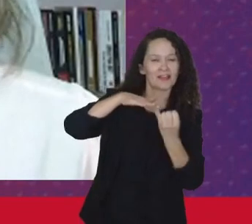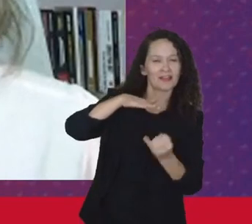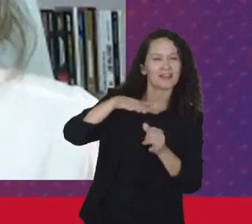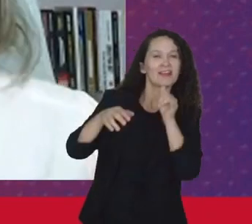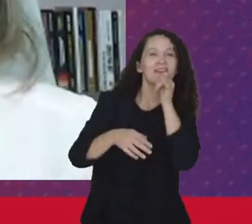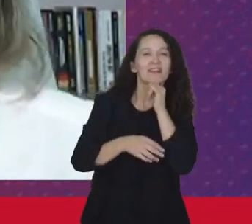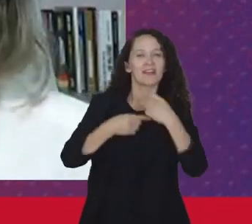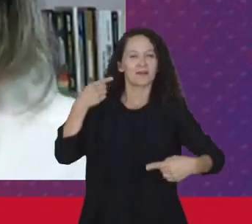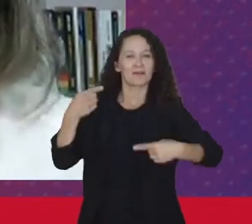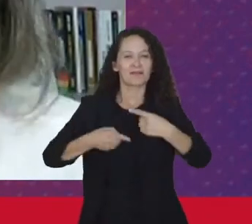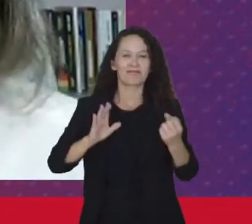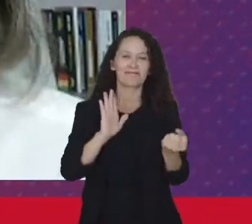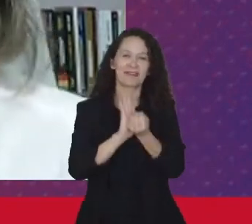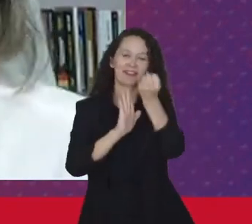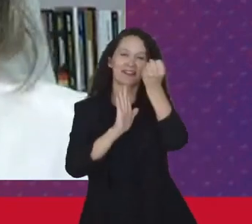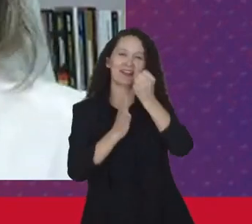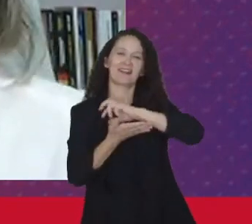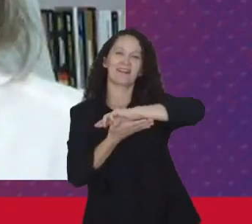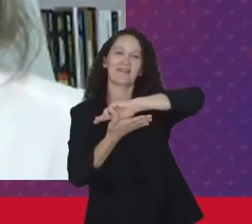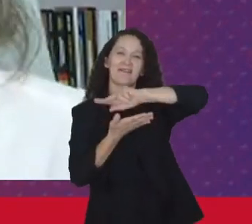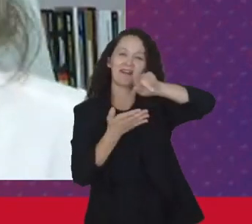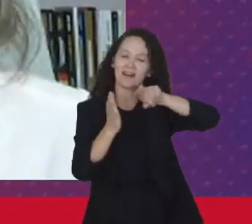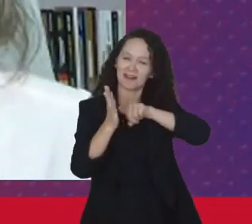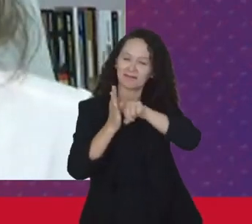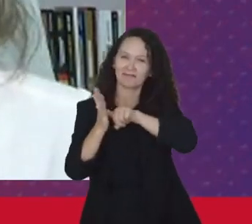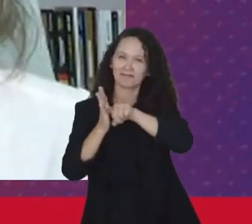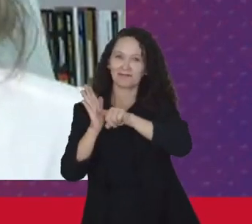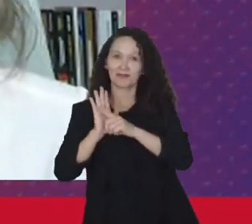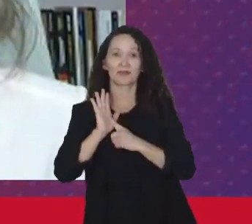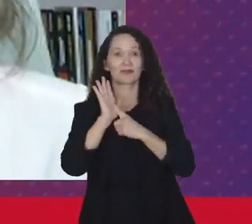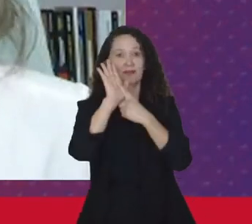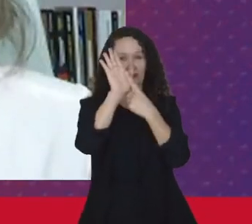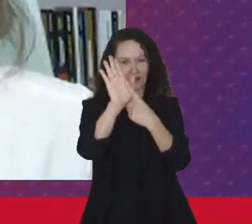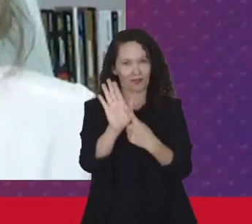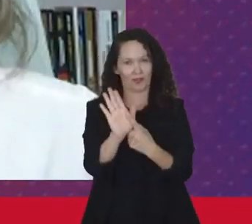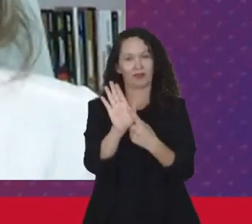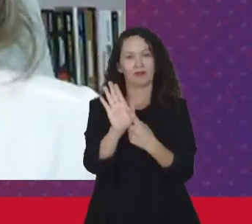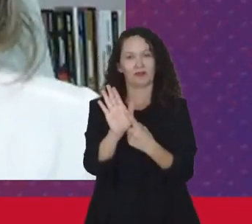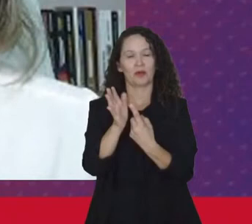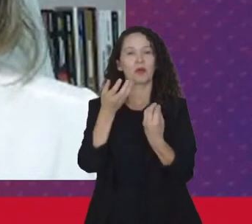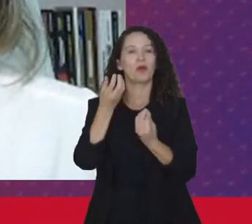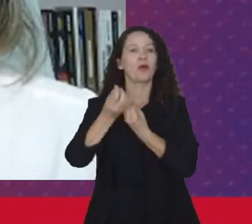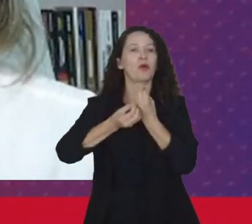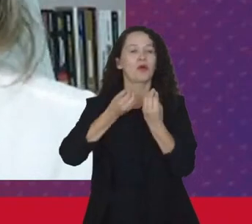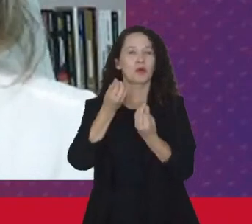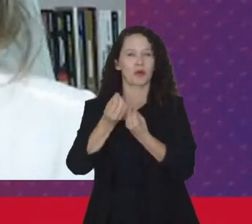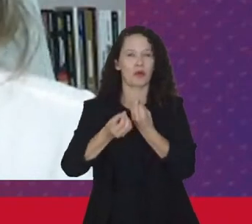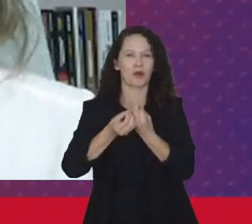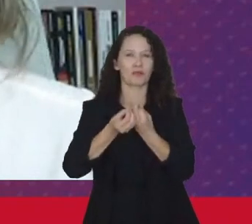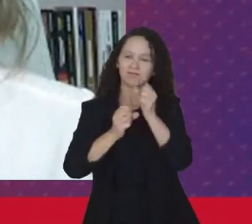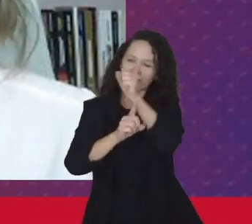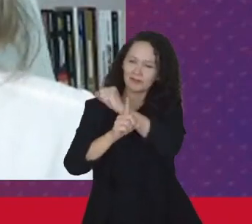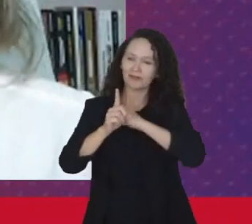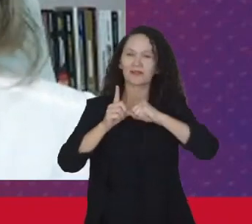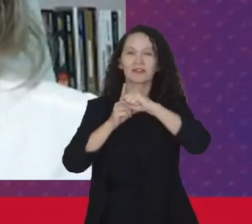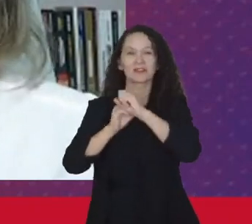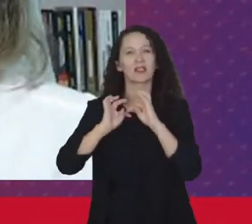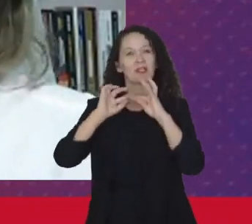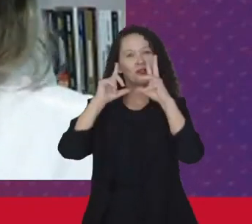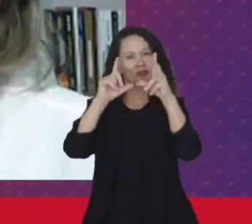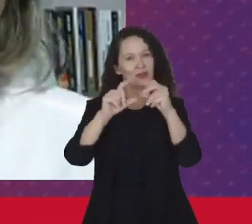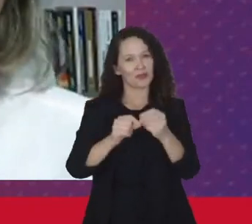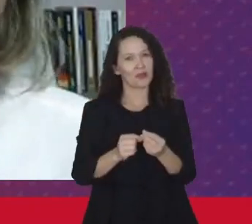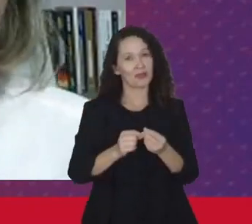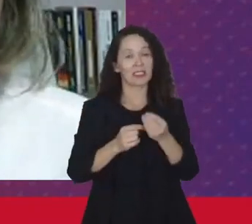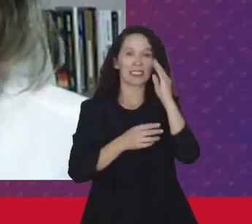dessa política estão registrados em diversas pesquisas que mostram, né, como a sociedade passou